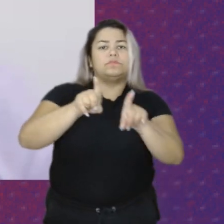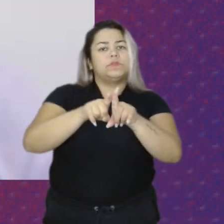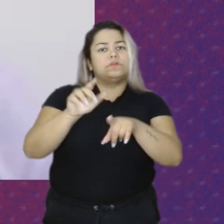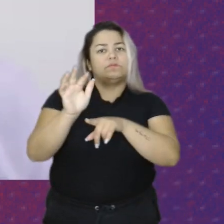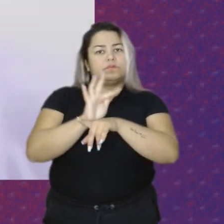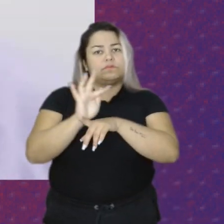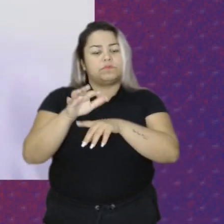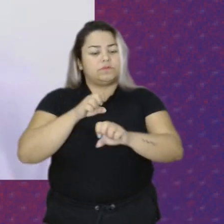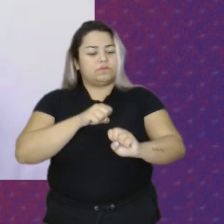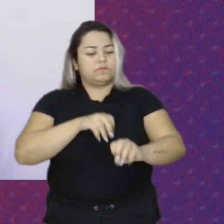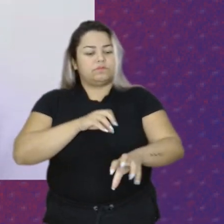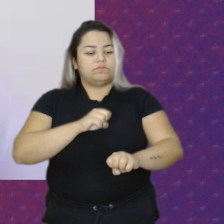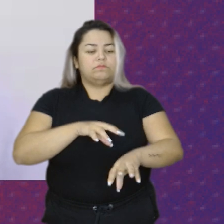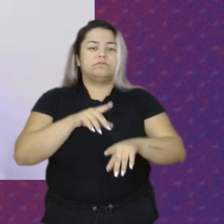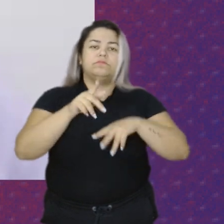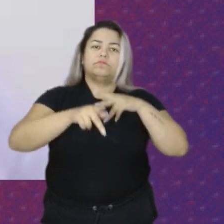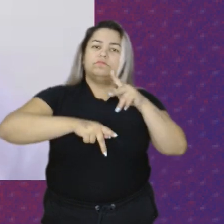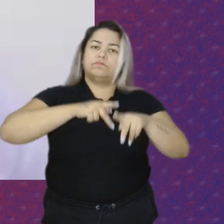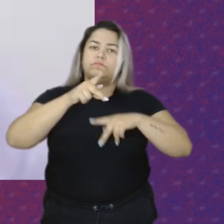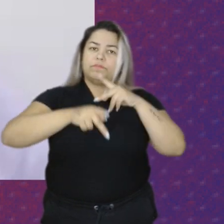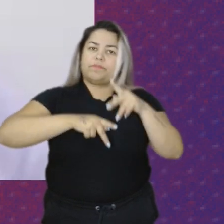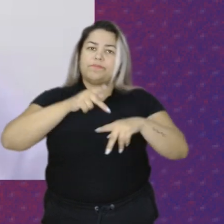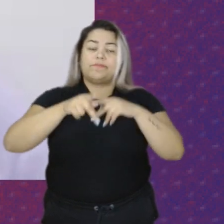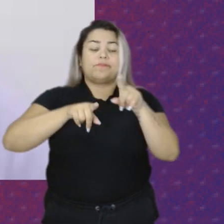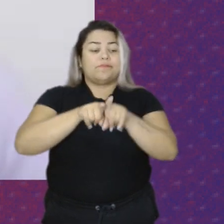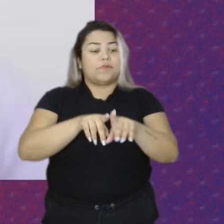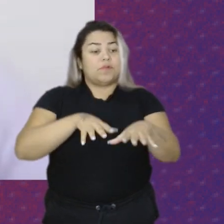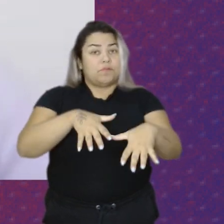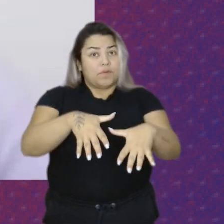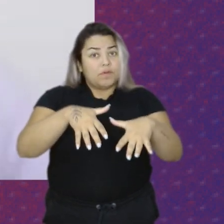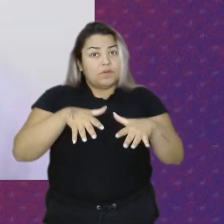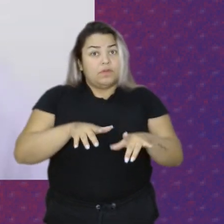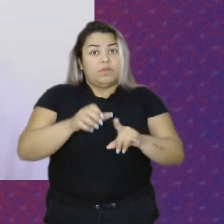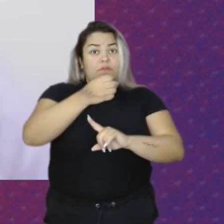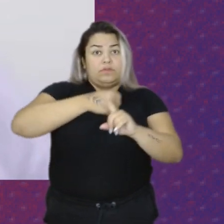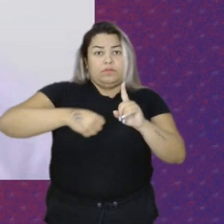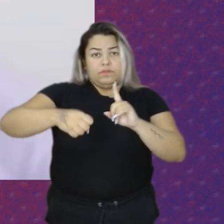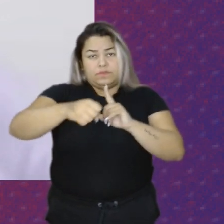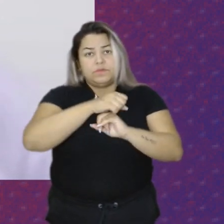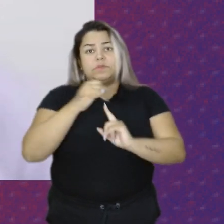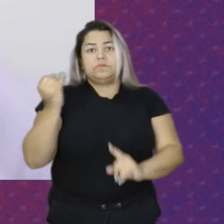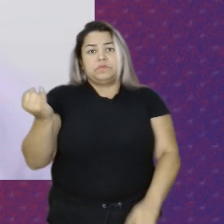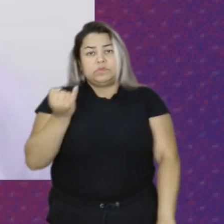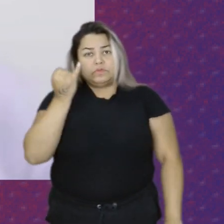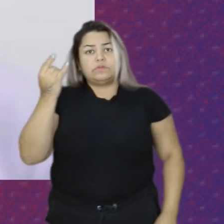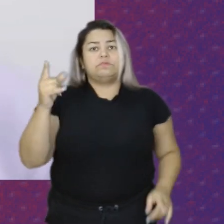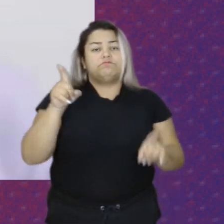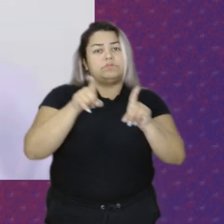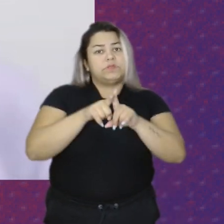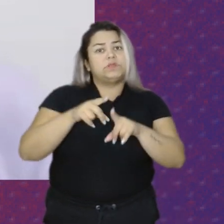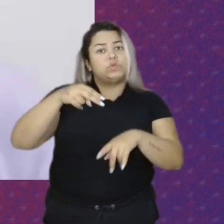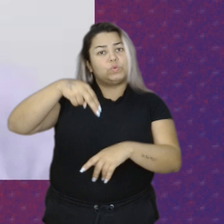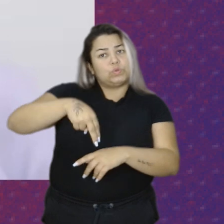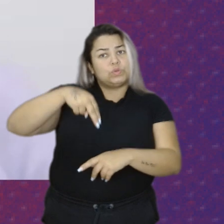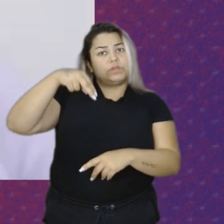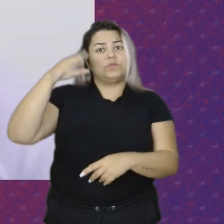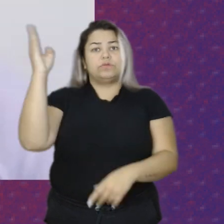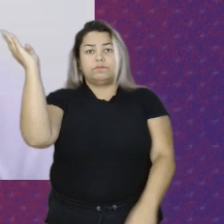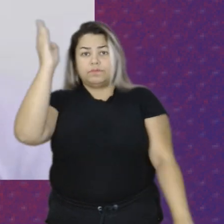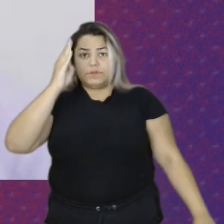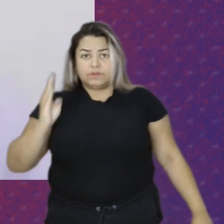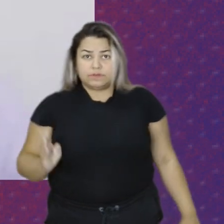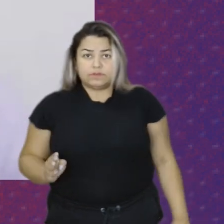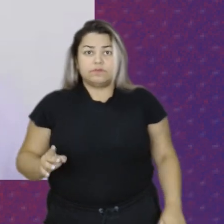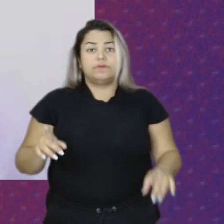da educação popular voltada para movimentos sociais com prioridade de atuação no Nordeste brasileiro.